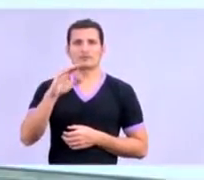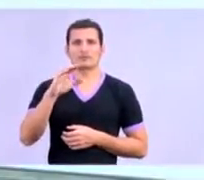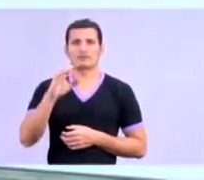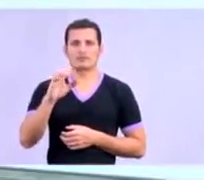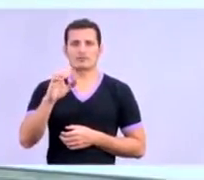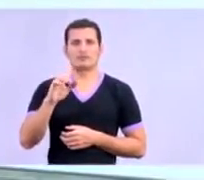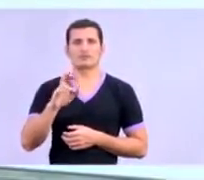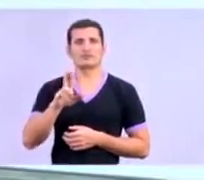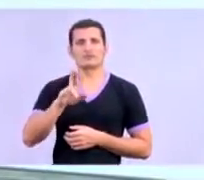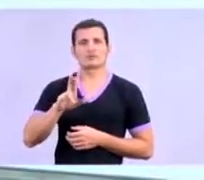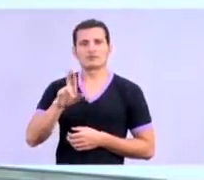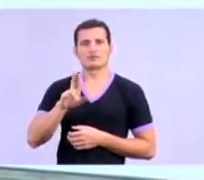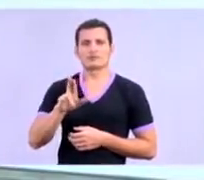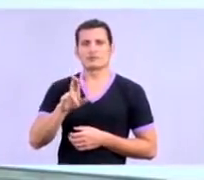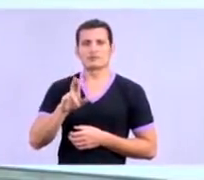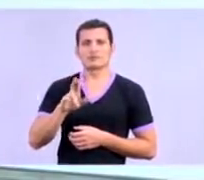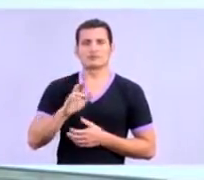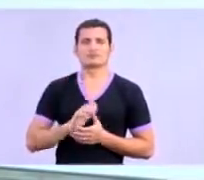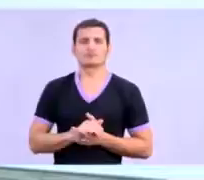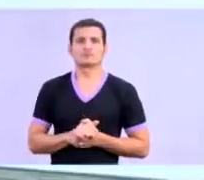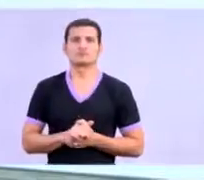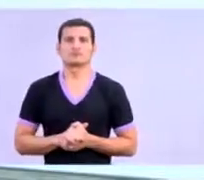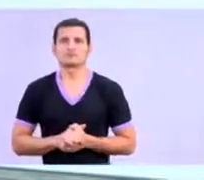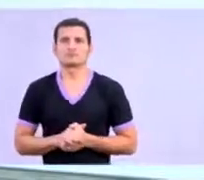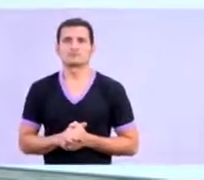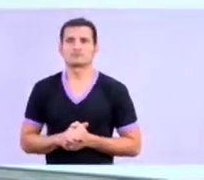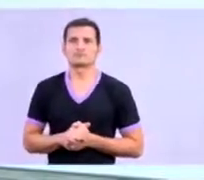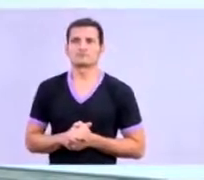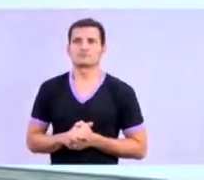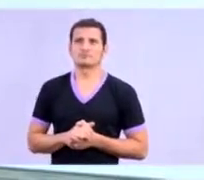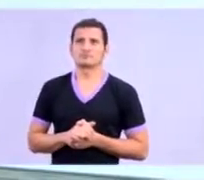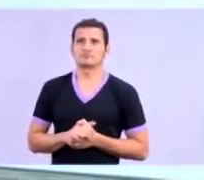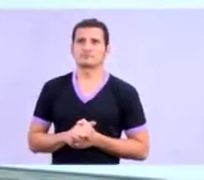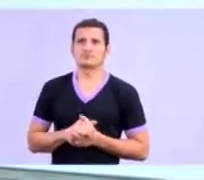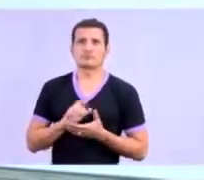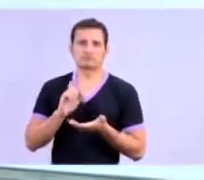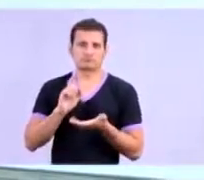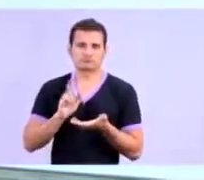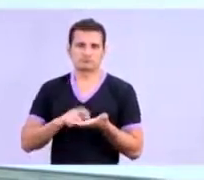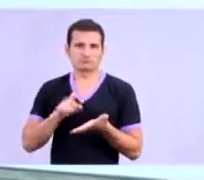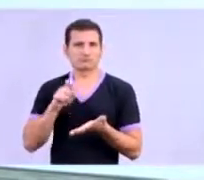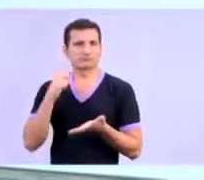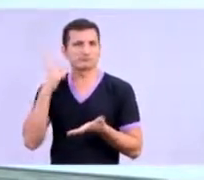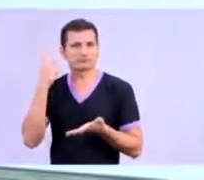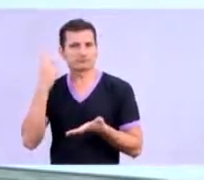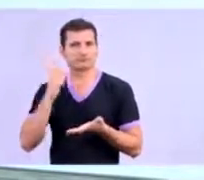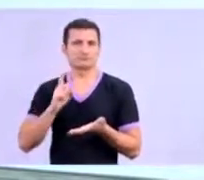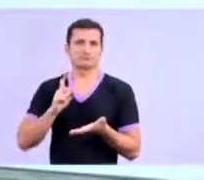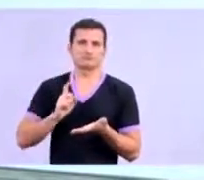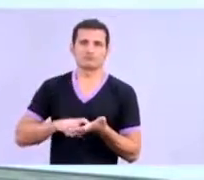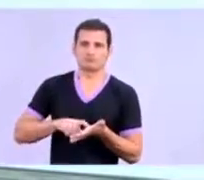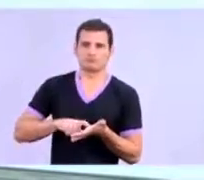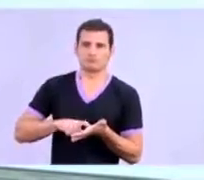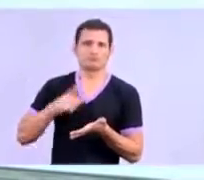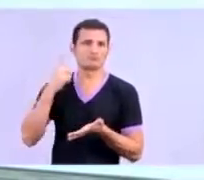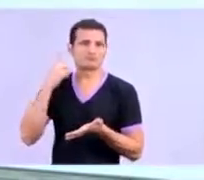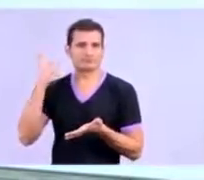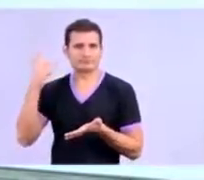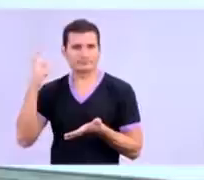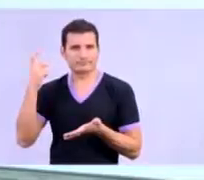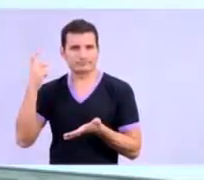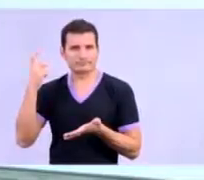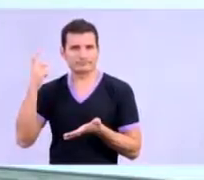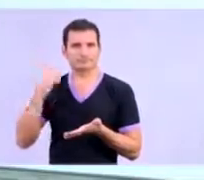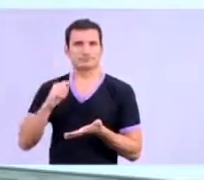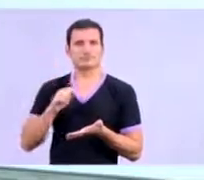utilizava sinalização sonora. Então você ouvia um toque mais curto, um toque mais longo, uma combinação deles, formava